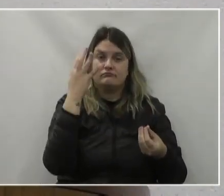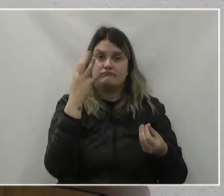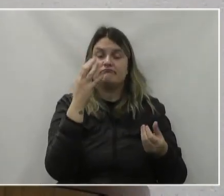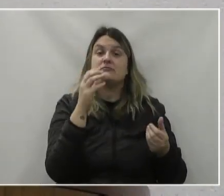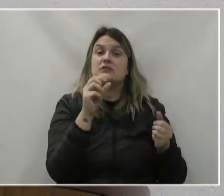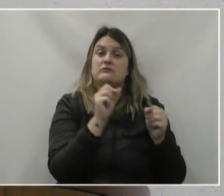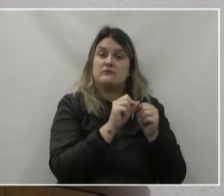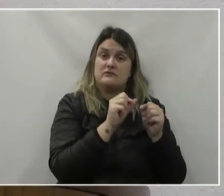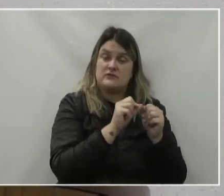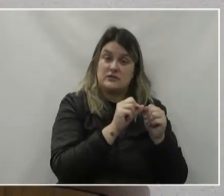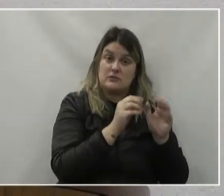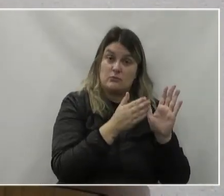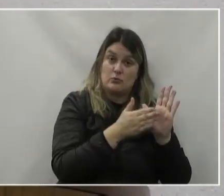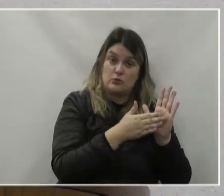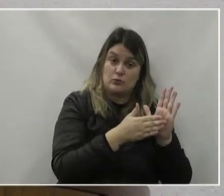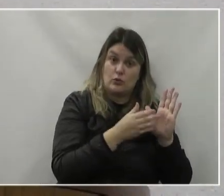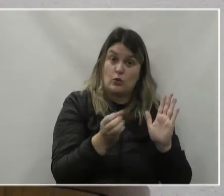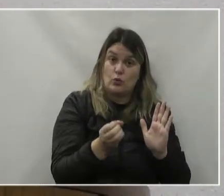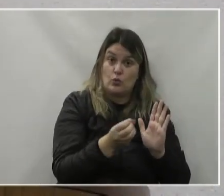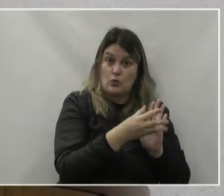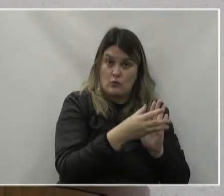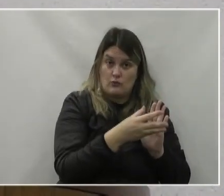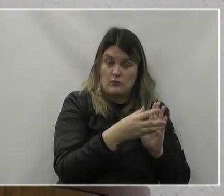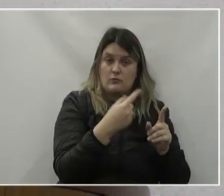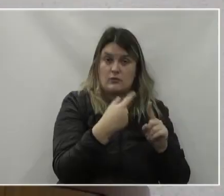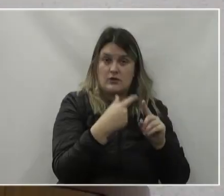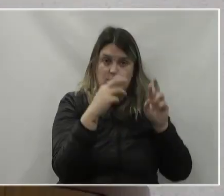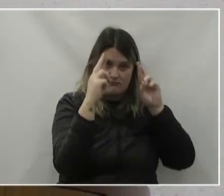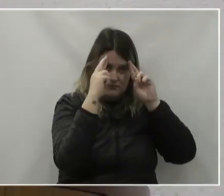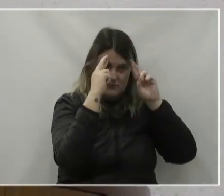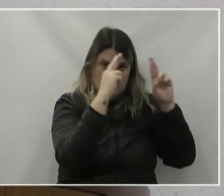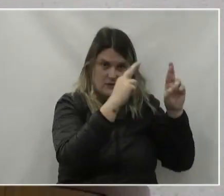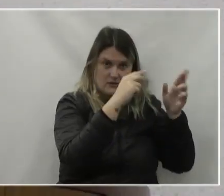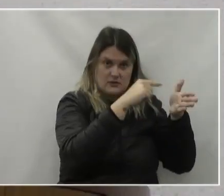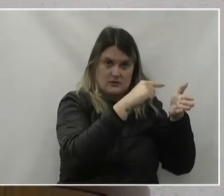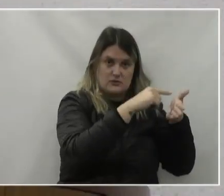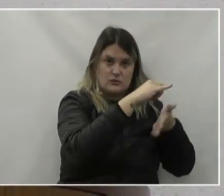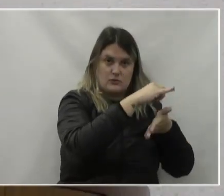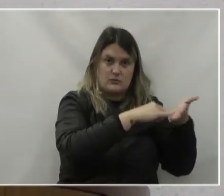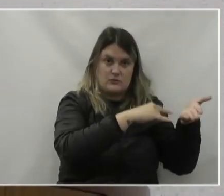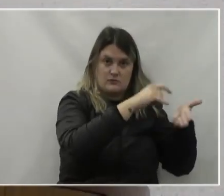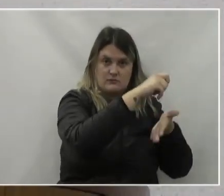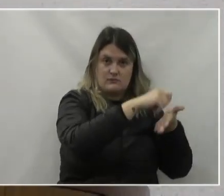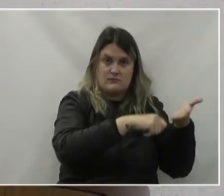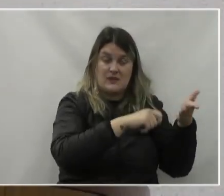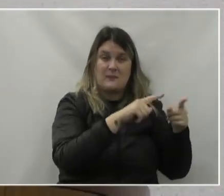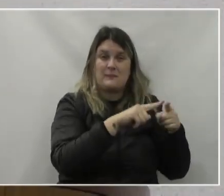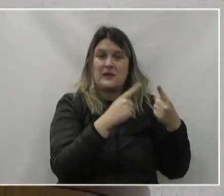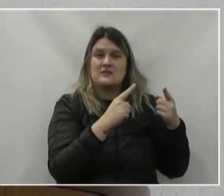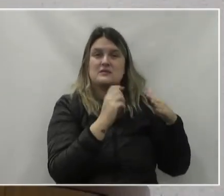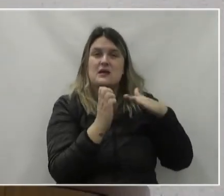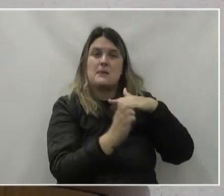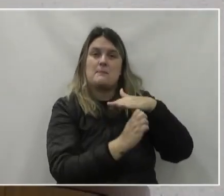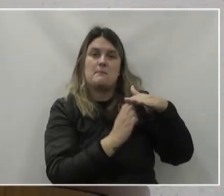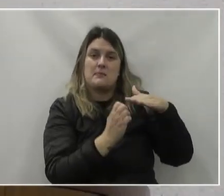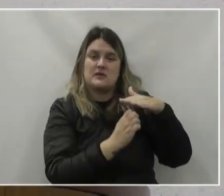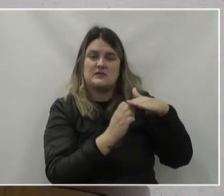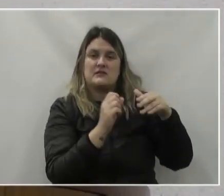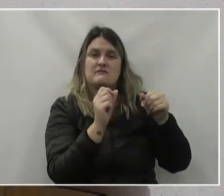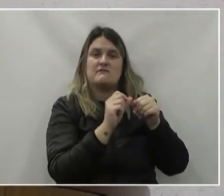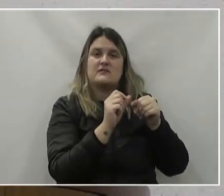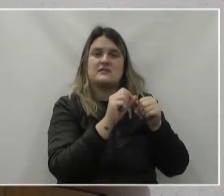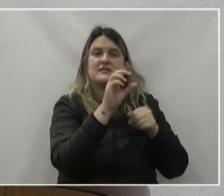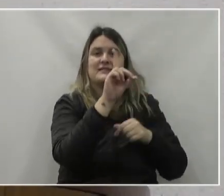feita uma proposição, atualizar, porque eu tenho que respeitar a norma do contrato, mas a empresa aplicar um deságio